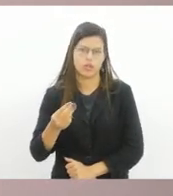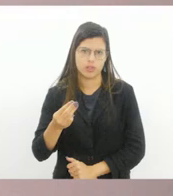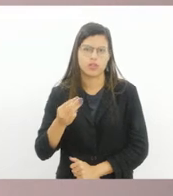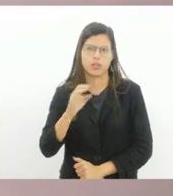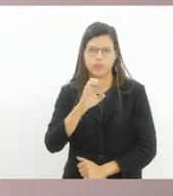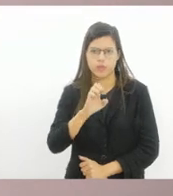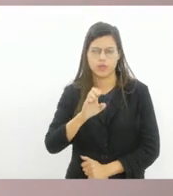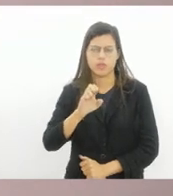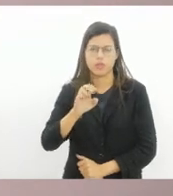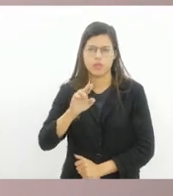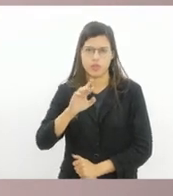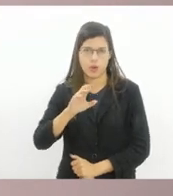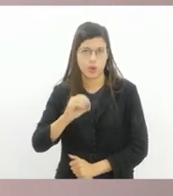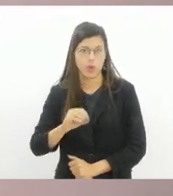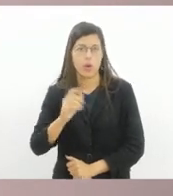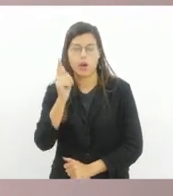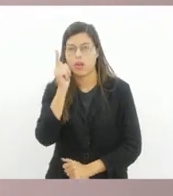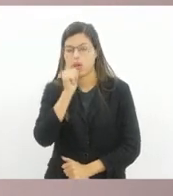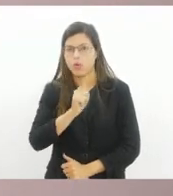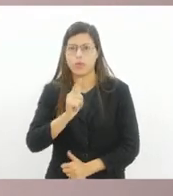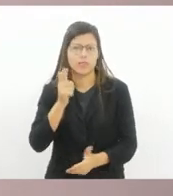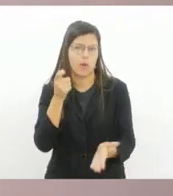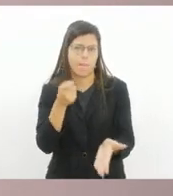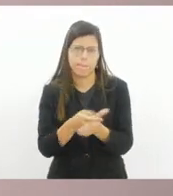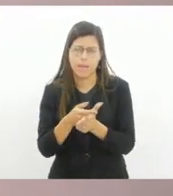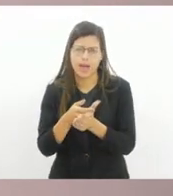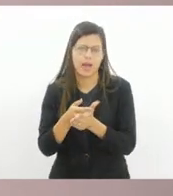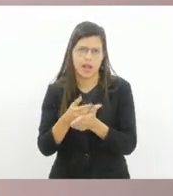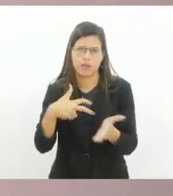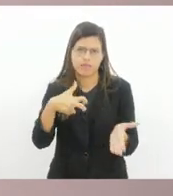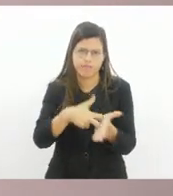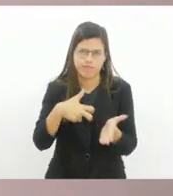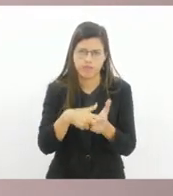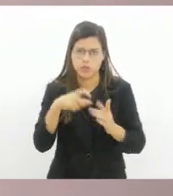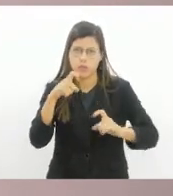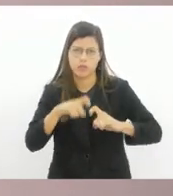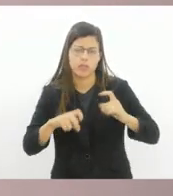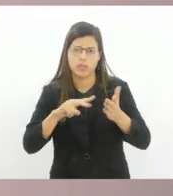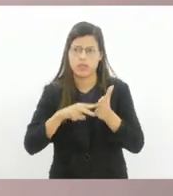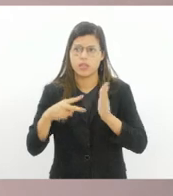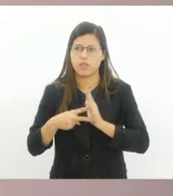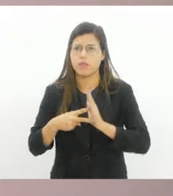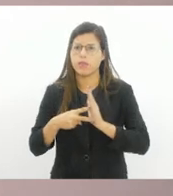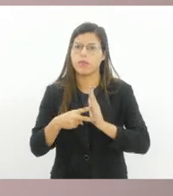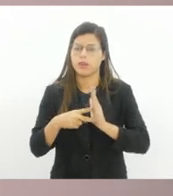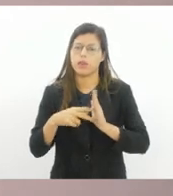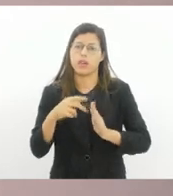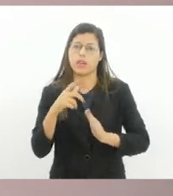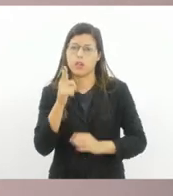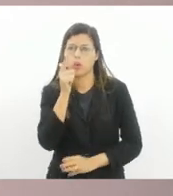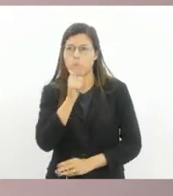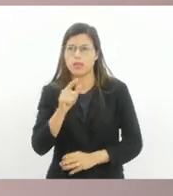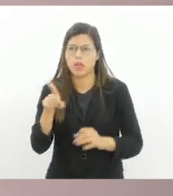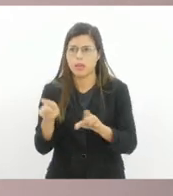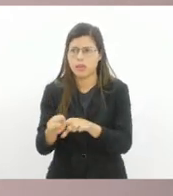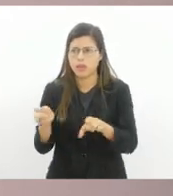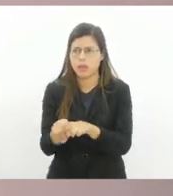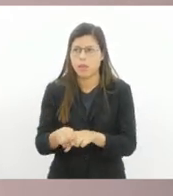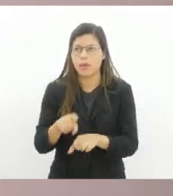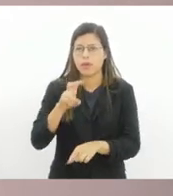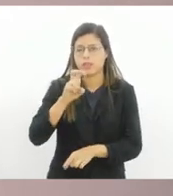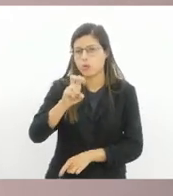1 milhão para sair, para se safar de uma sentença de estupro, significa que ele ainda tem chance de se safar de